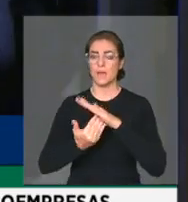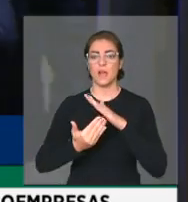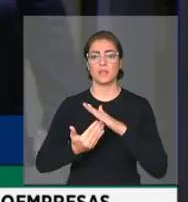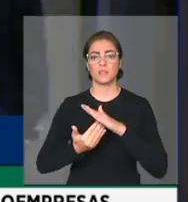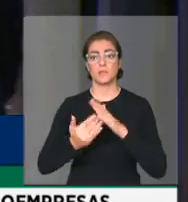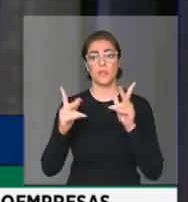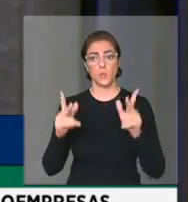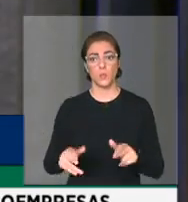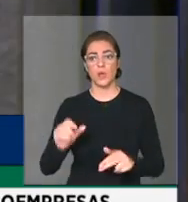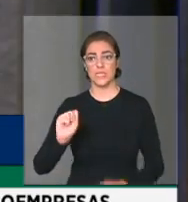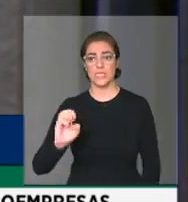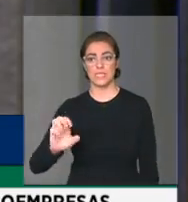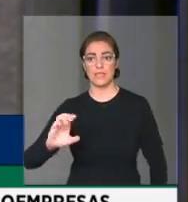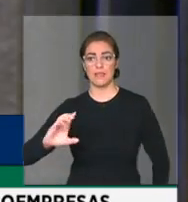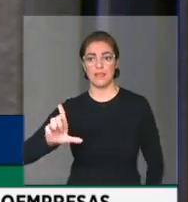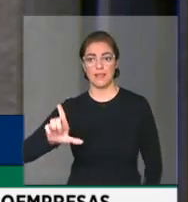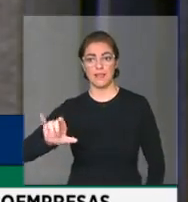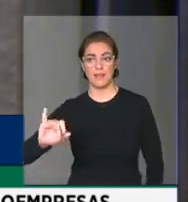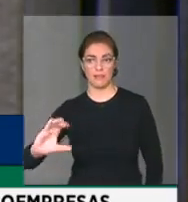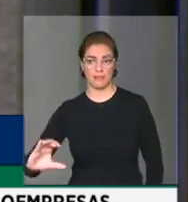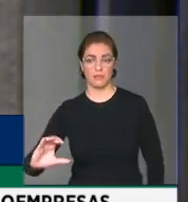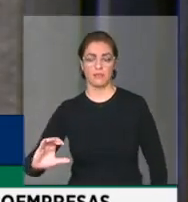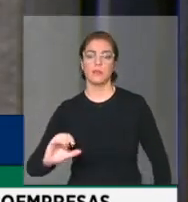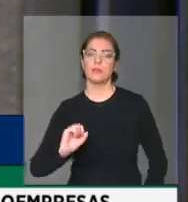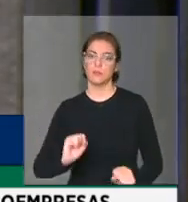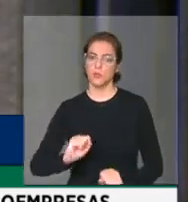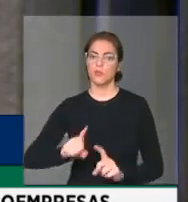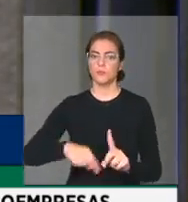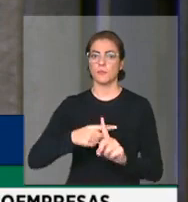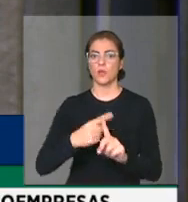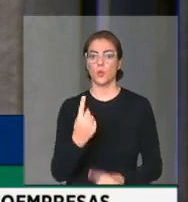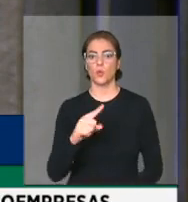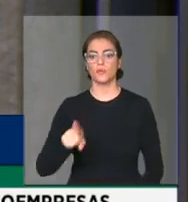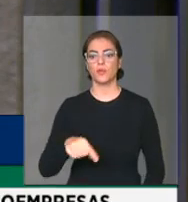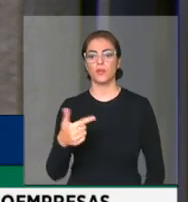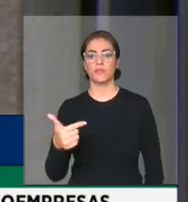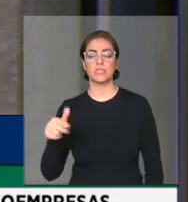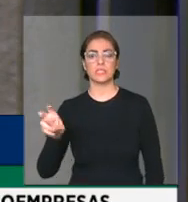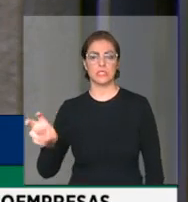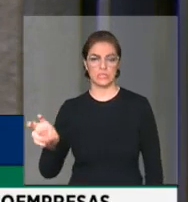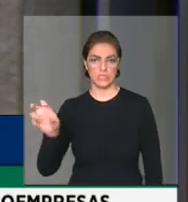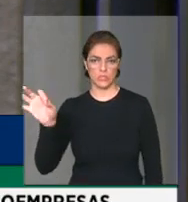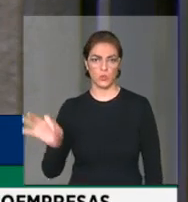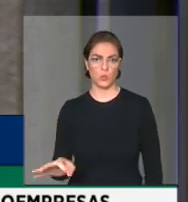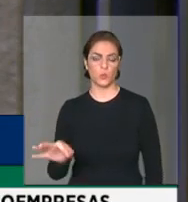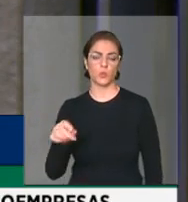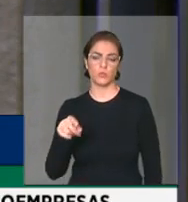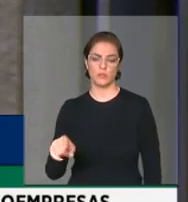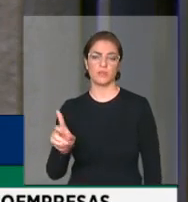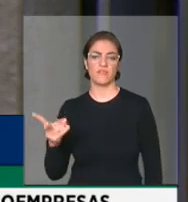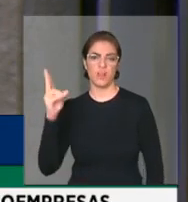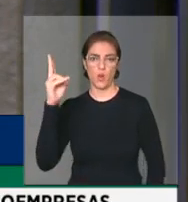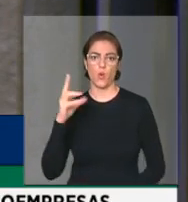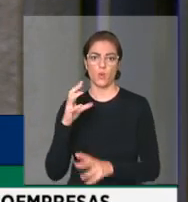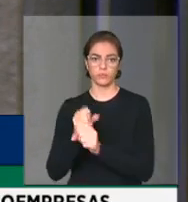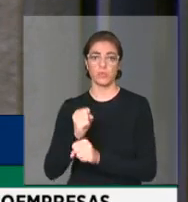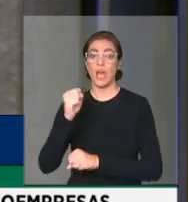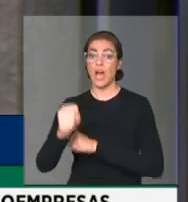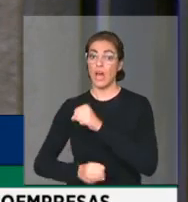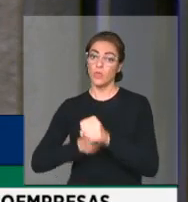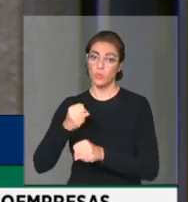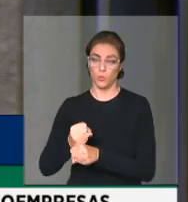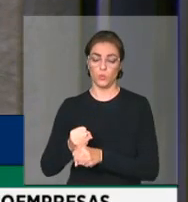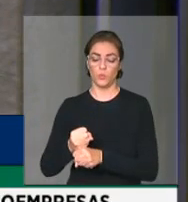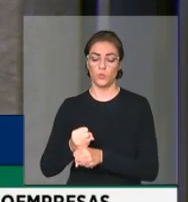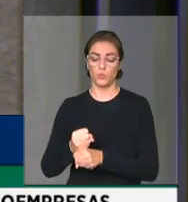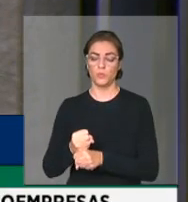a Selic, acrescidas, como eu já disse, de 1,25 sobre o valor concedido. Isso ao ano, tá?